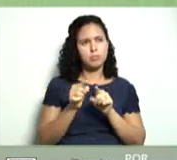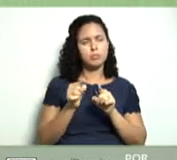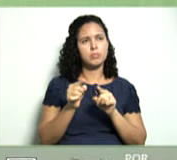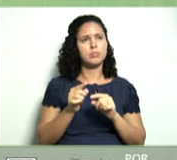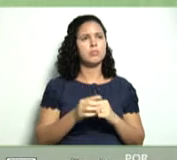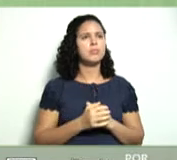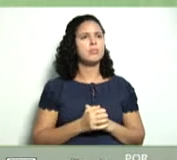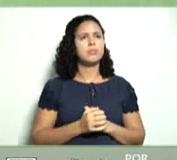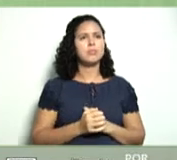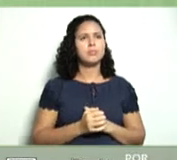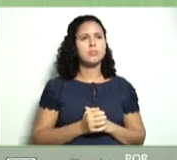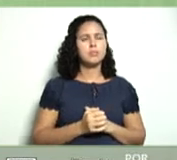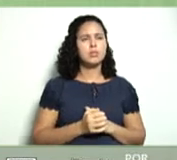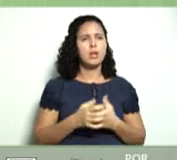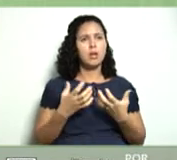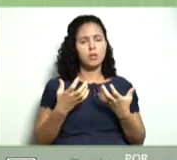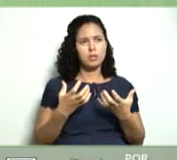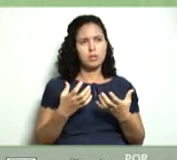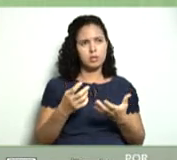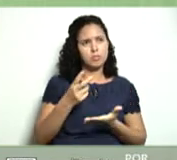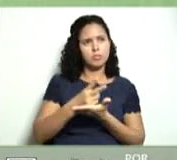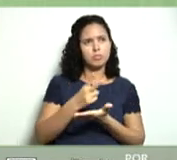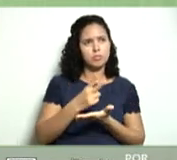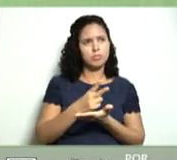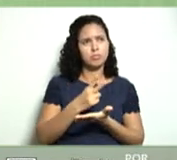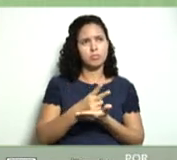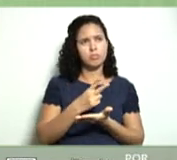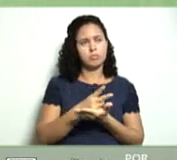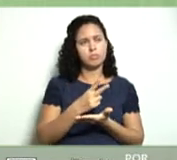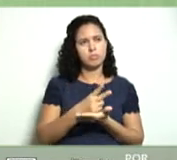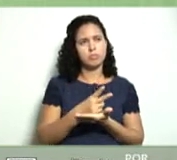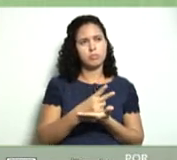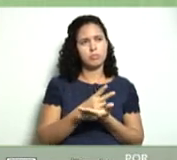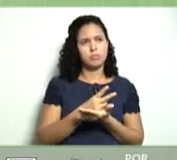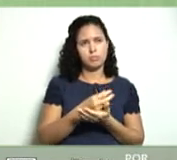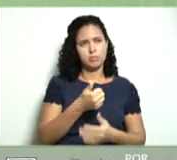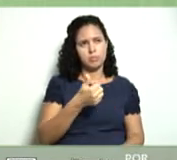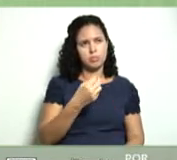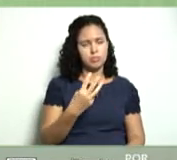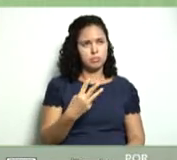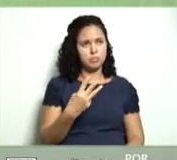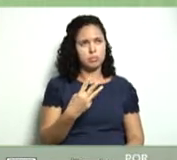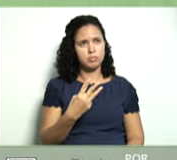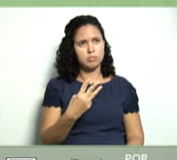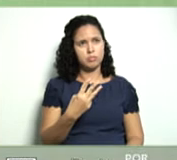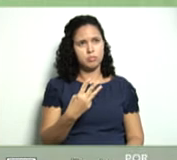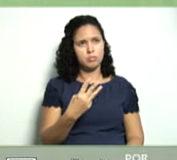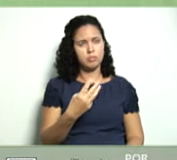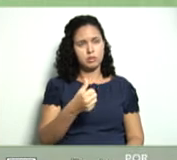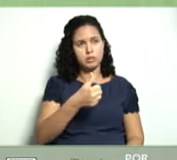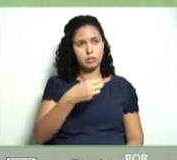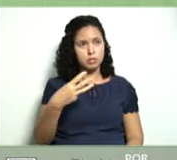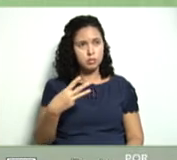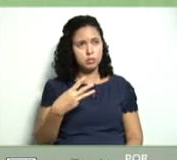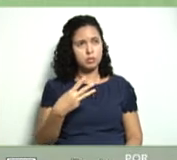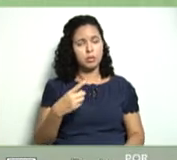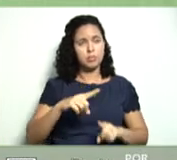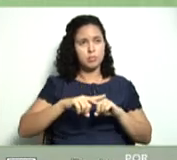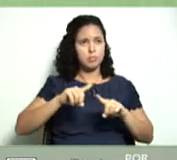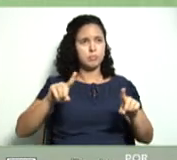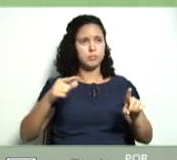quero continuar com o tamanho 14 que o que foi definido no início porém eu quero usar outra